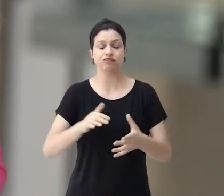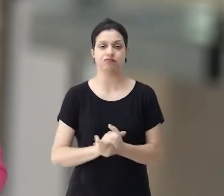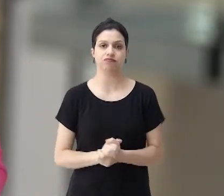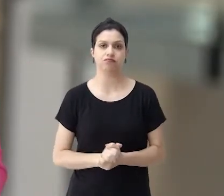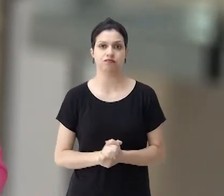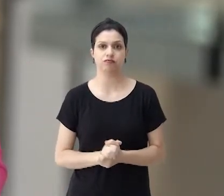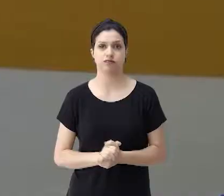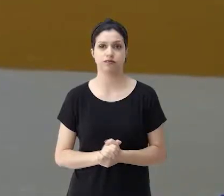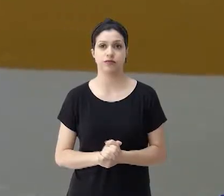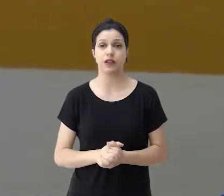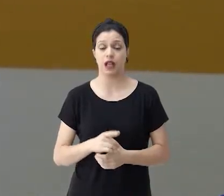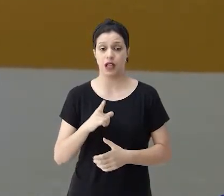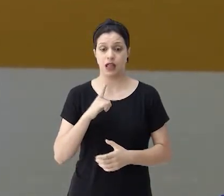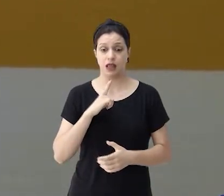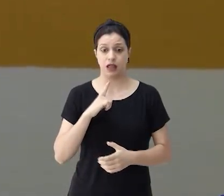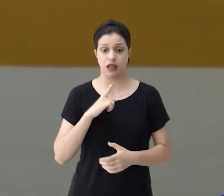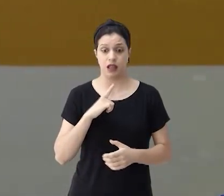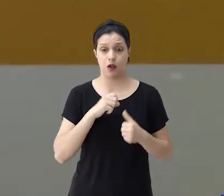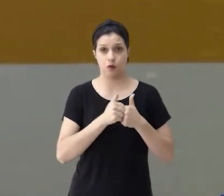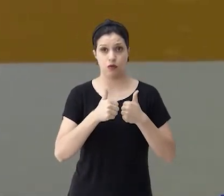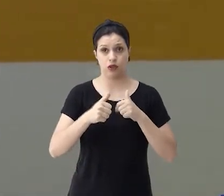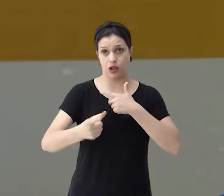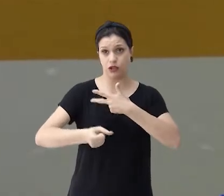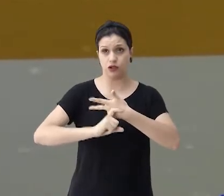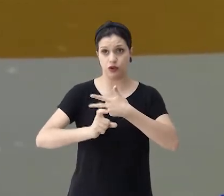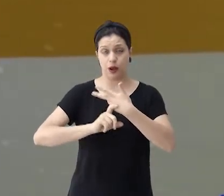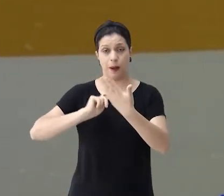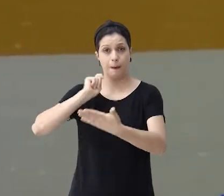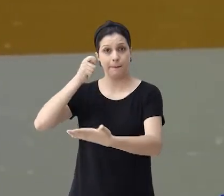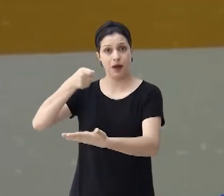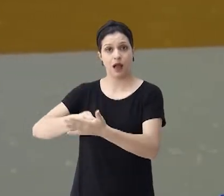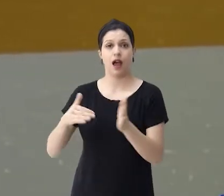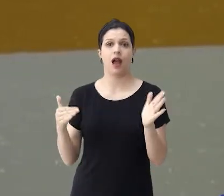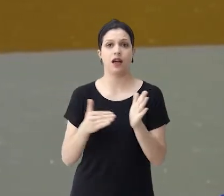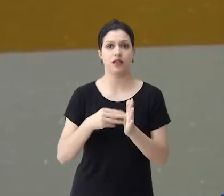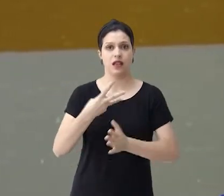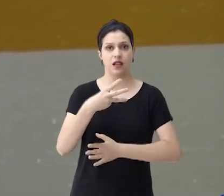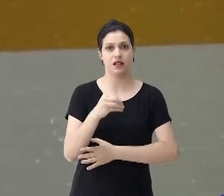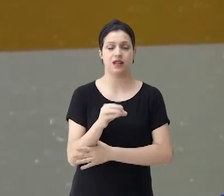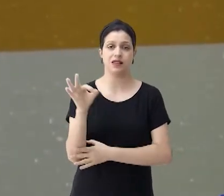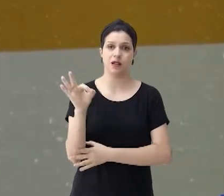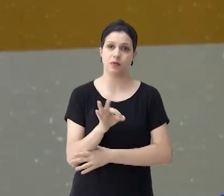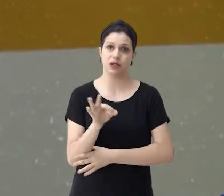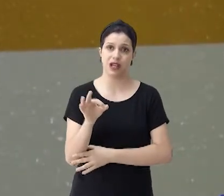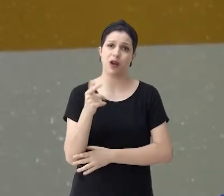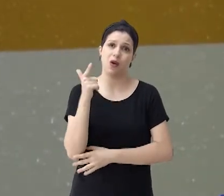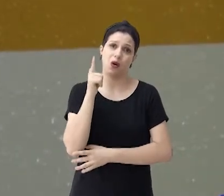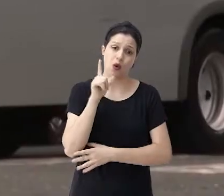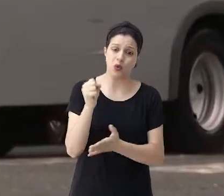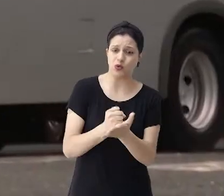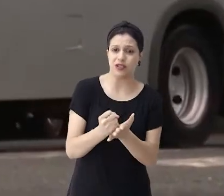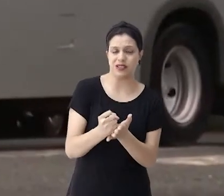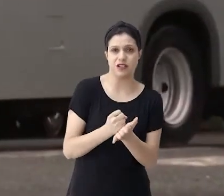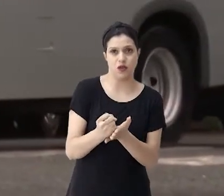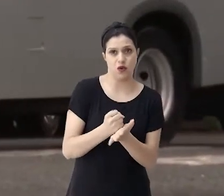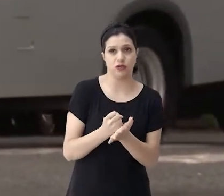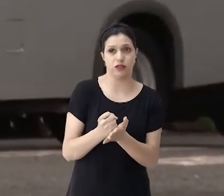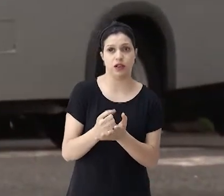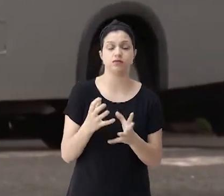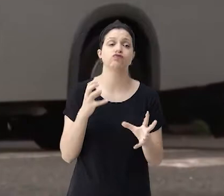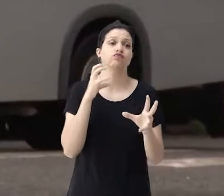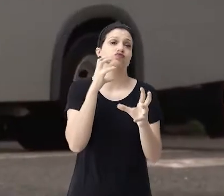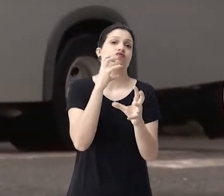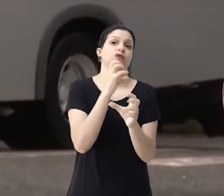custos mínimos. De acordo com o projeto de lei, o Poder Executivo poderá efetivar o pagamento de até 30% do custo para manter